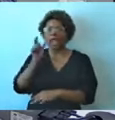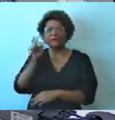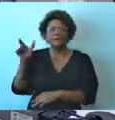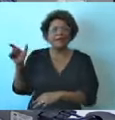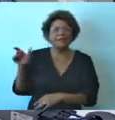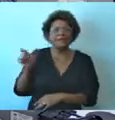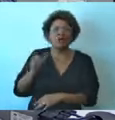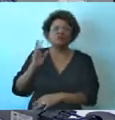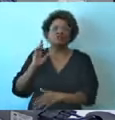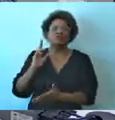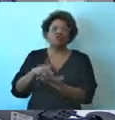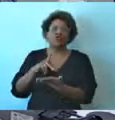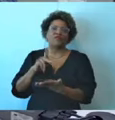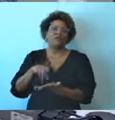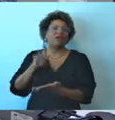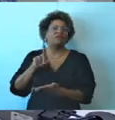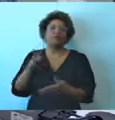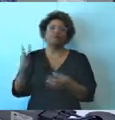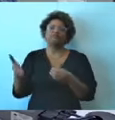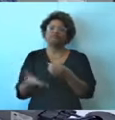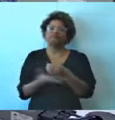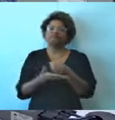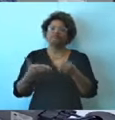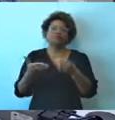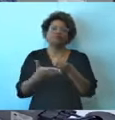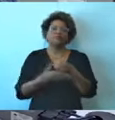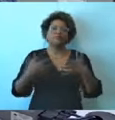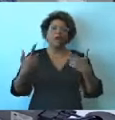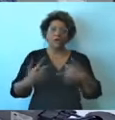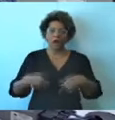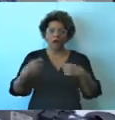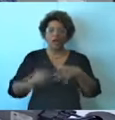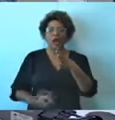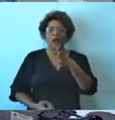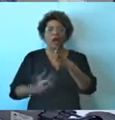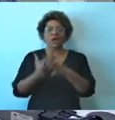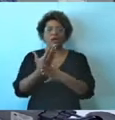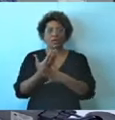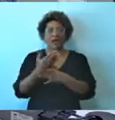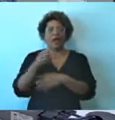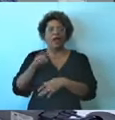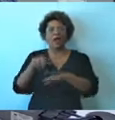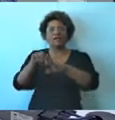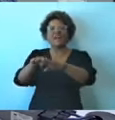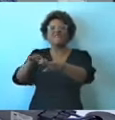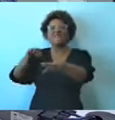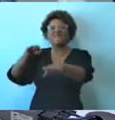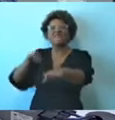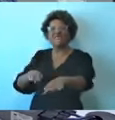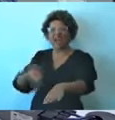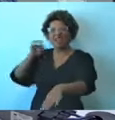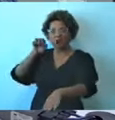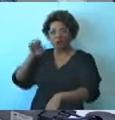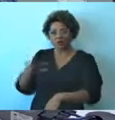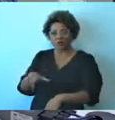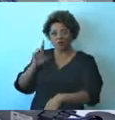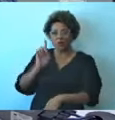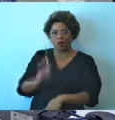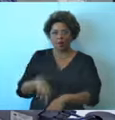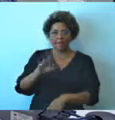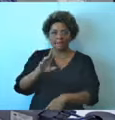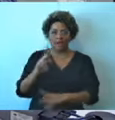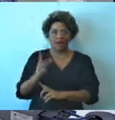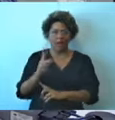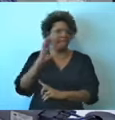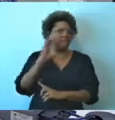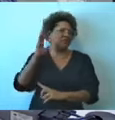interessantíssimo, na minha visão até fundamental e necessário a criação dessa faixa azul aqui em Belo Horizonte também, nos principais